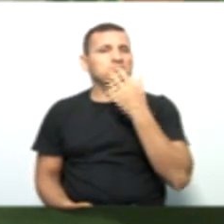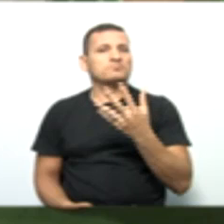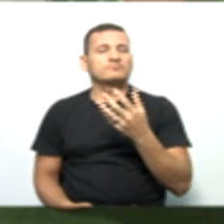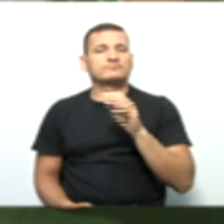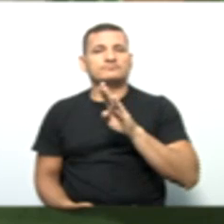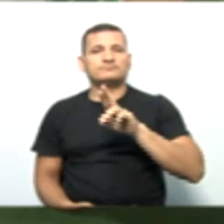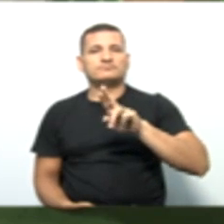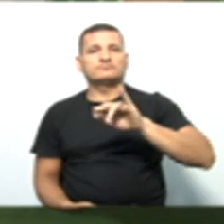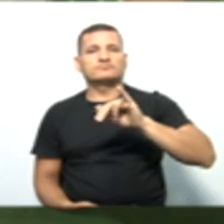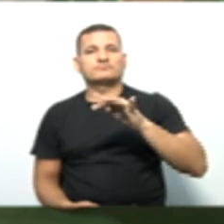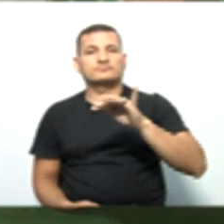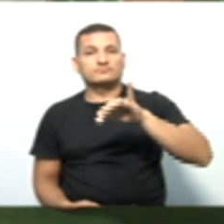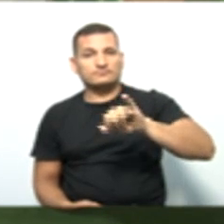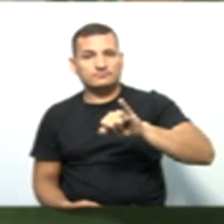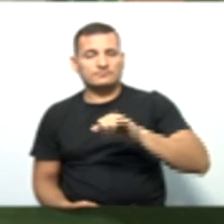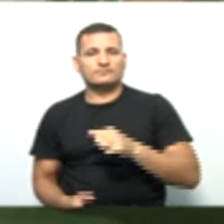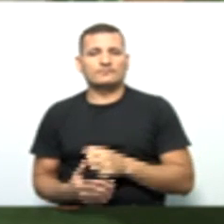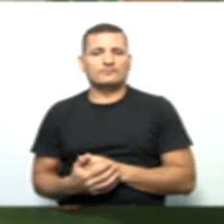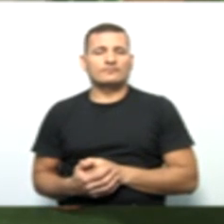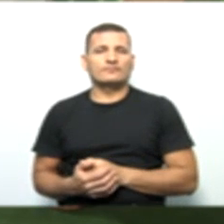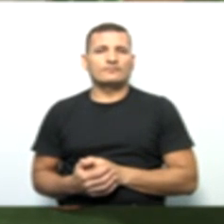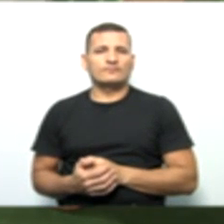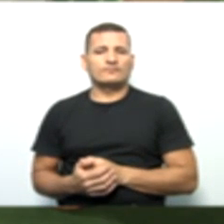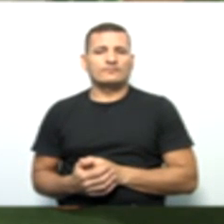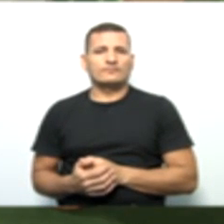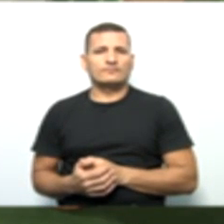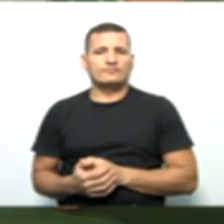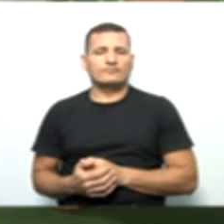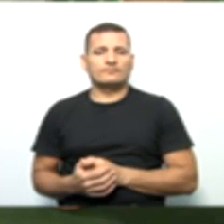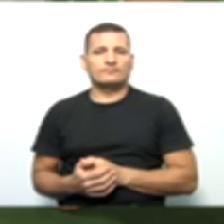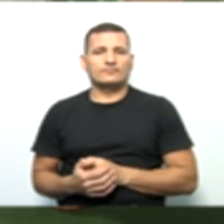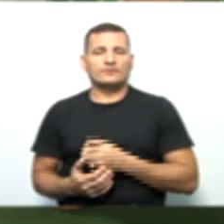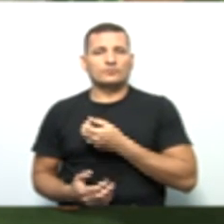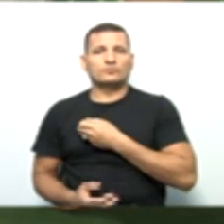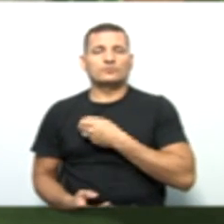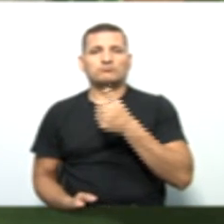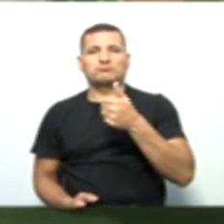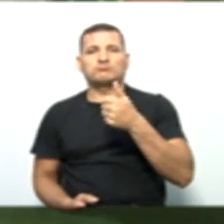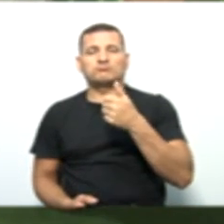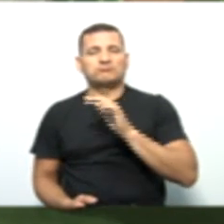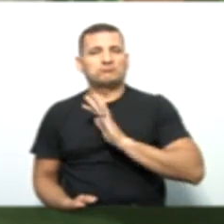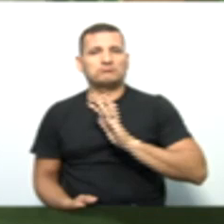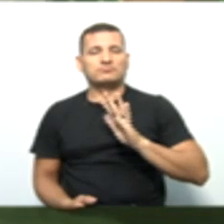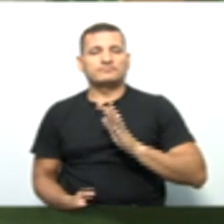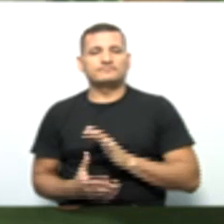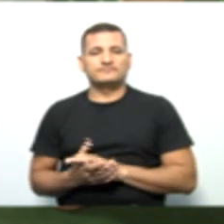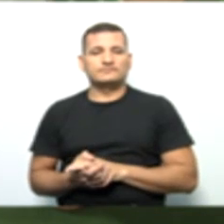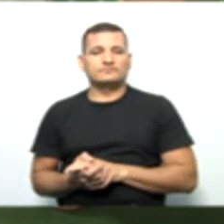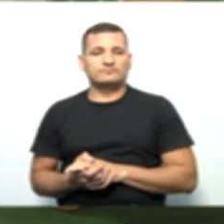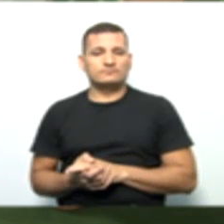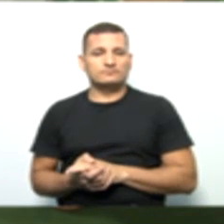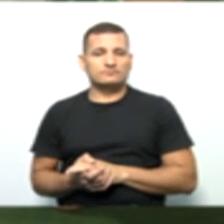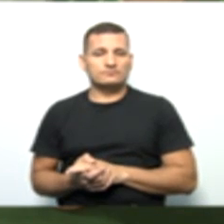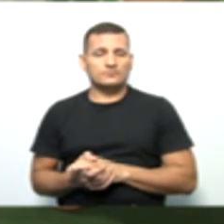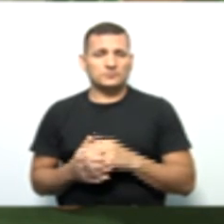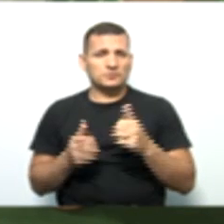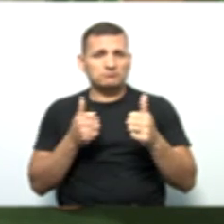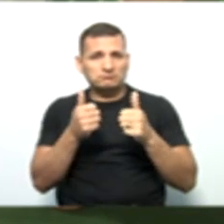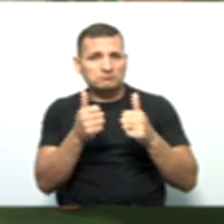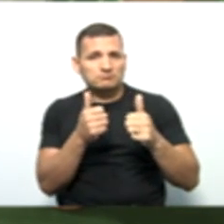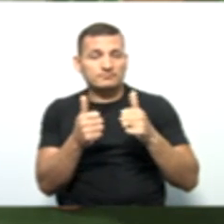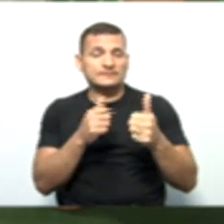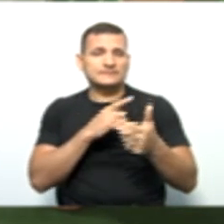Buritis. Tem mais, professora? Na número 1 foram essas, professor. Essas, né, gente? É isso aí, ó. A gente tem